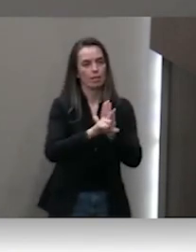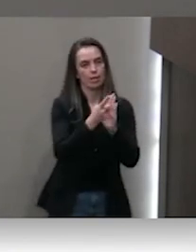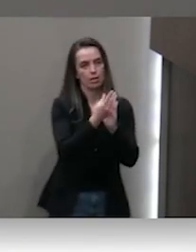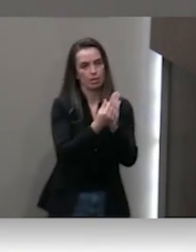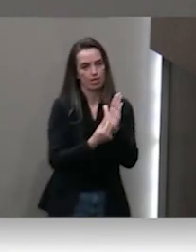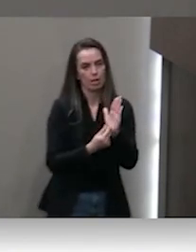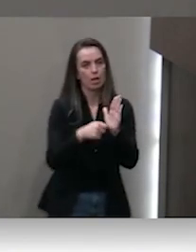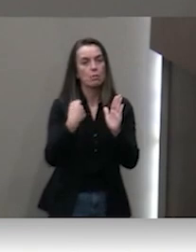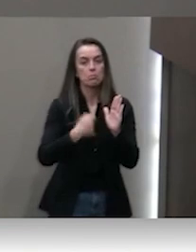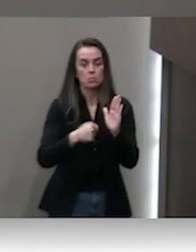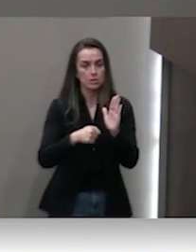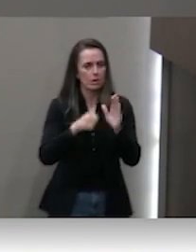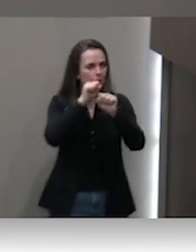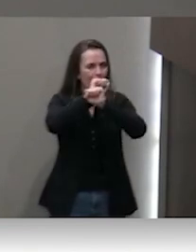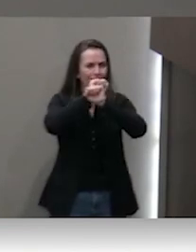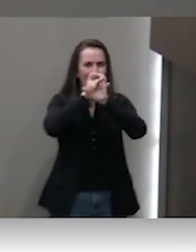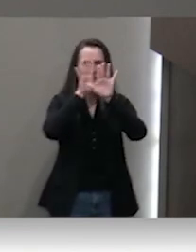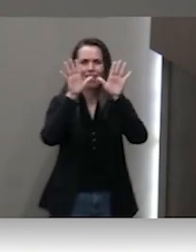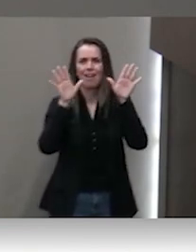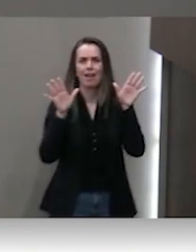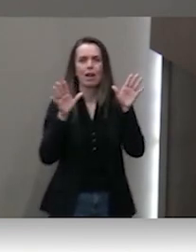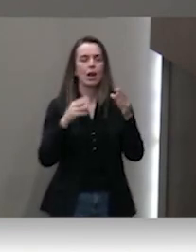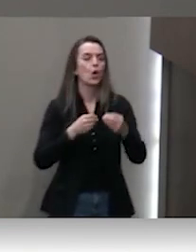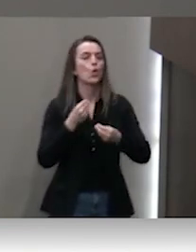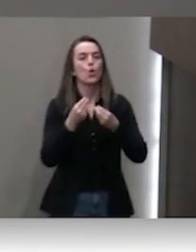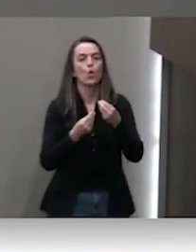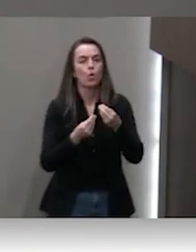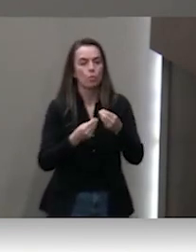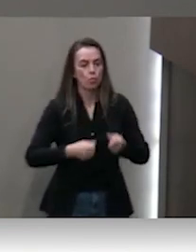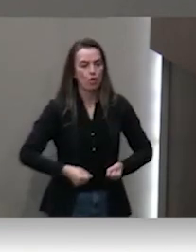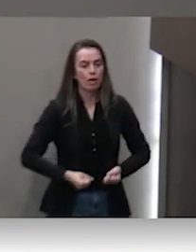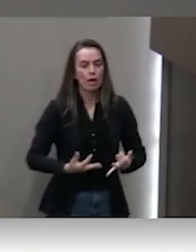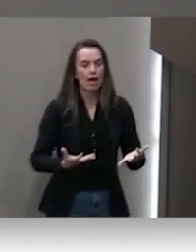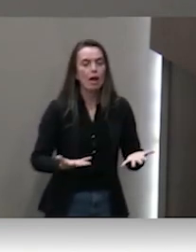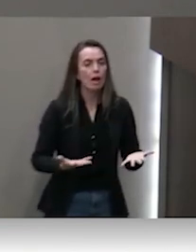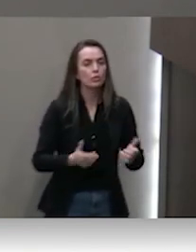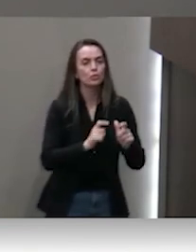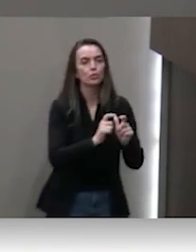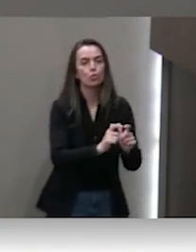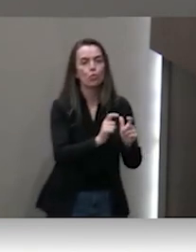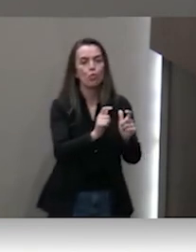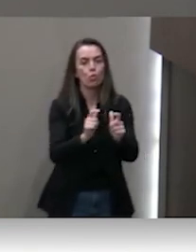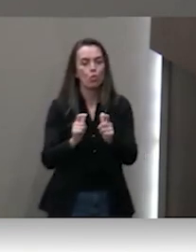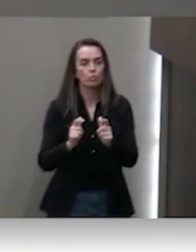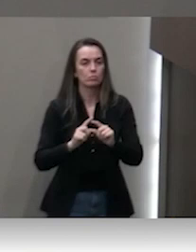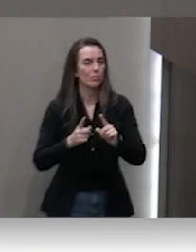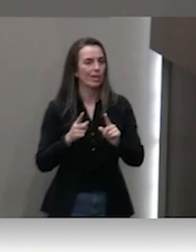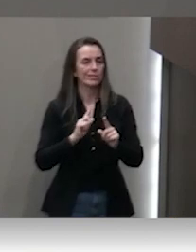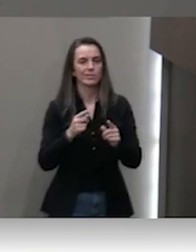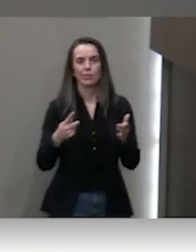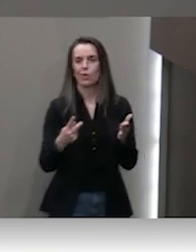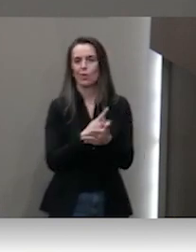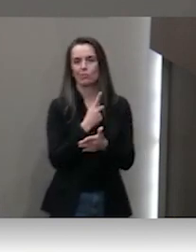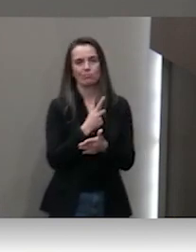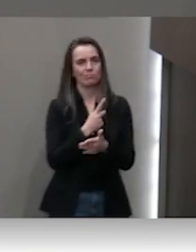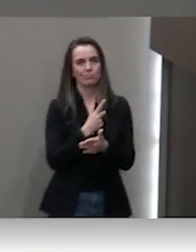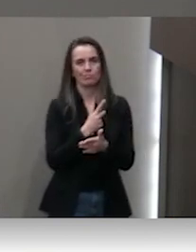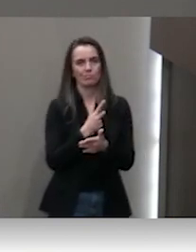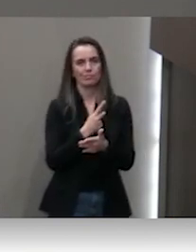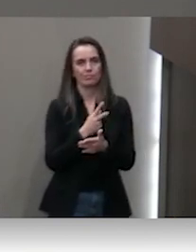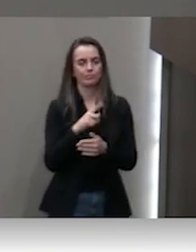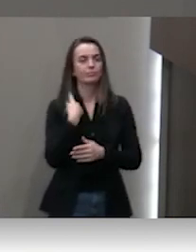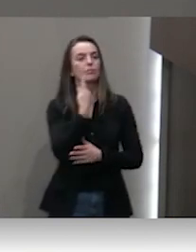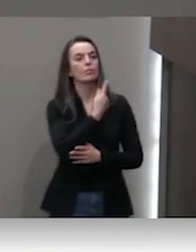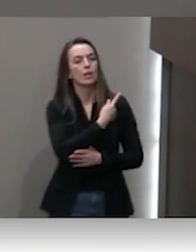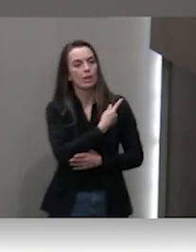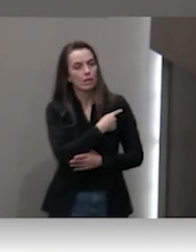ser claríssima, né? No que vai ser a utilização dos recursos. Isso já não acontece na lei orçamentária e a gente